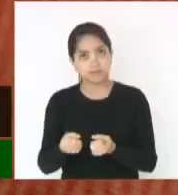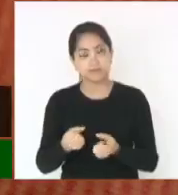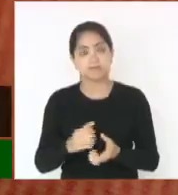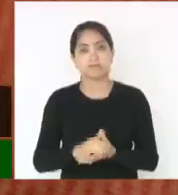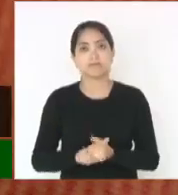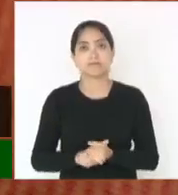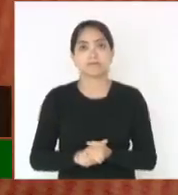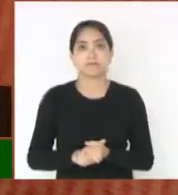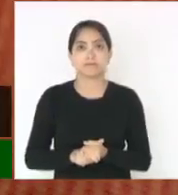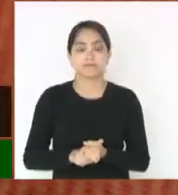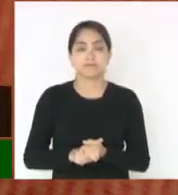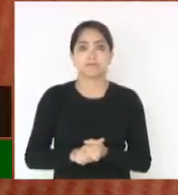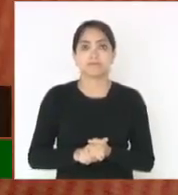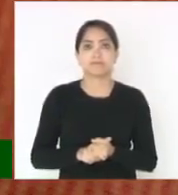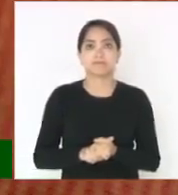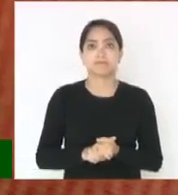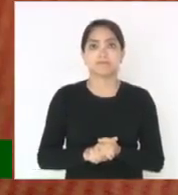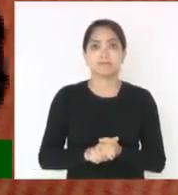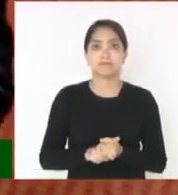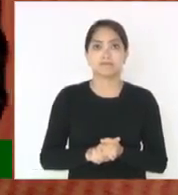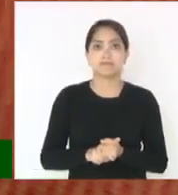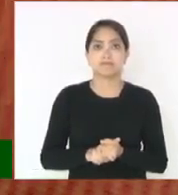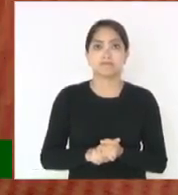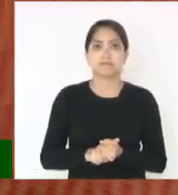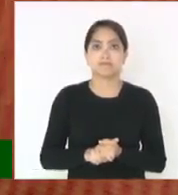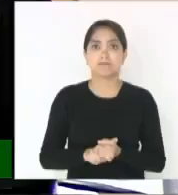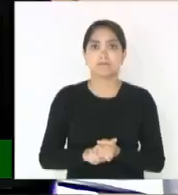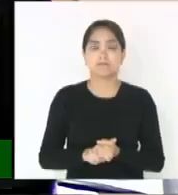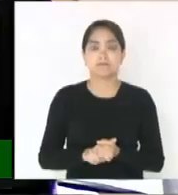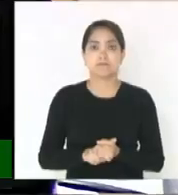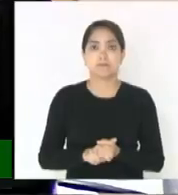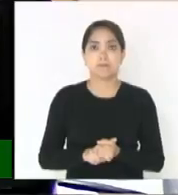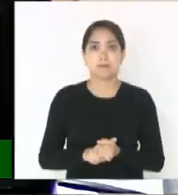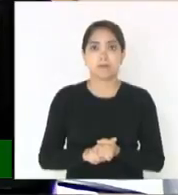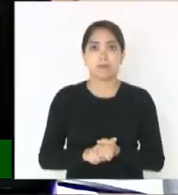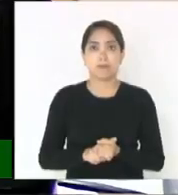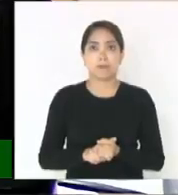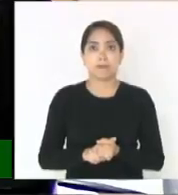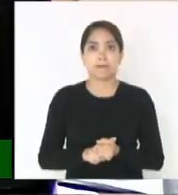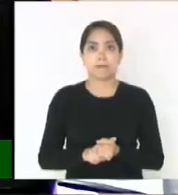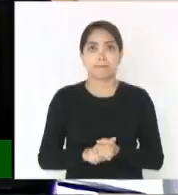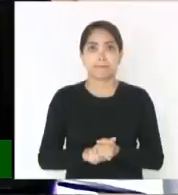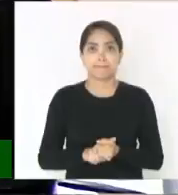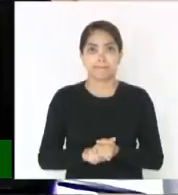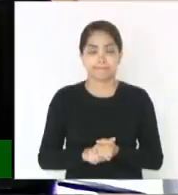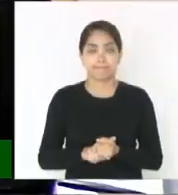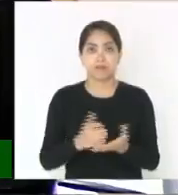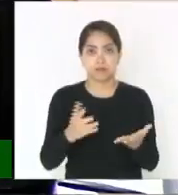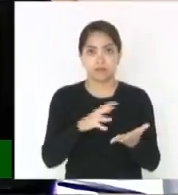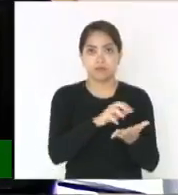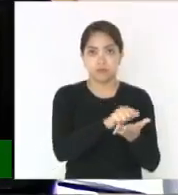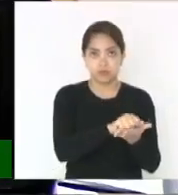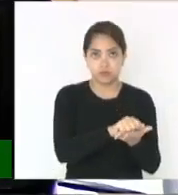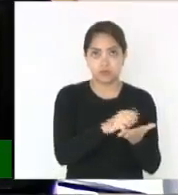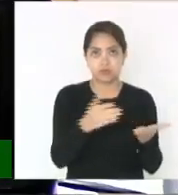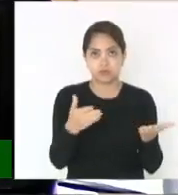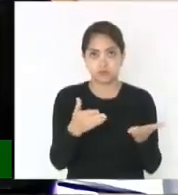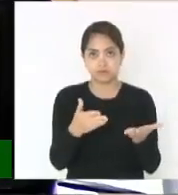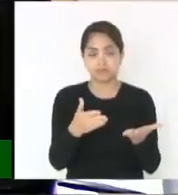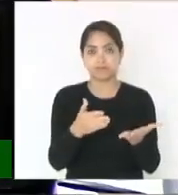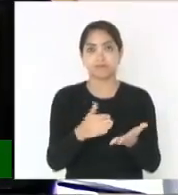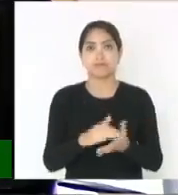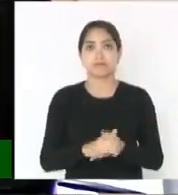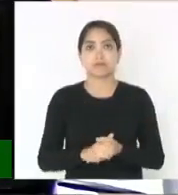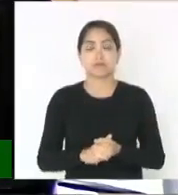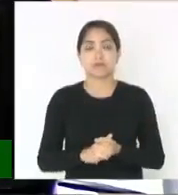aqui em nossa Assembleia Legislativa. Obrigado, senhor presidente. Feito o registro, deputado Maurício